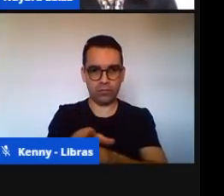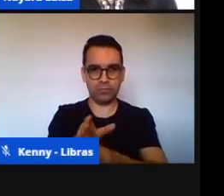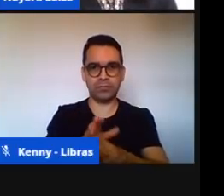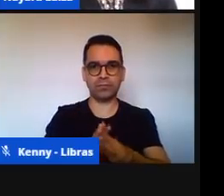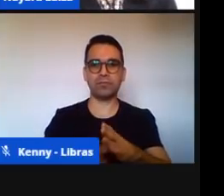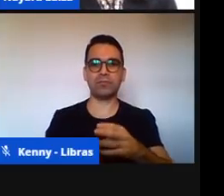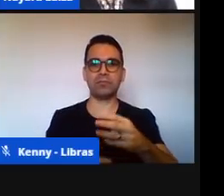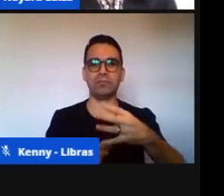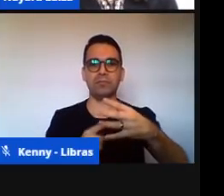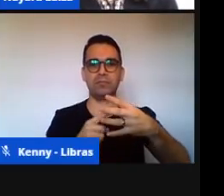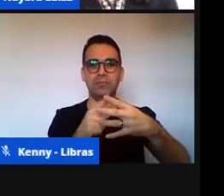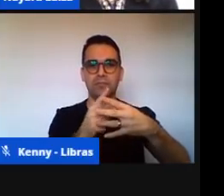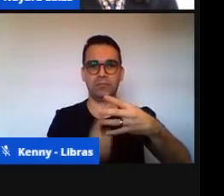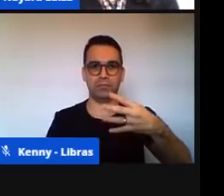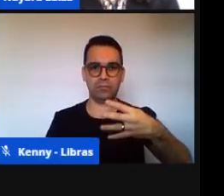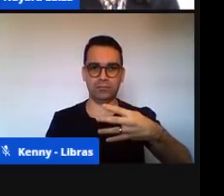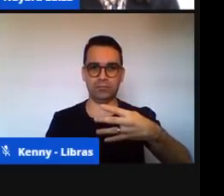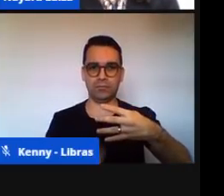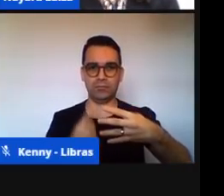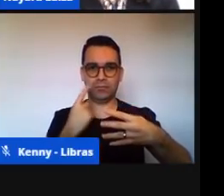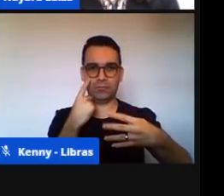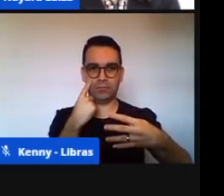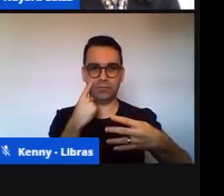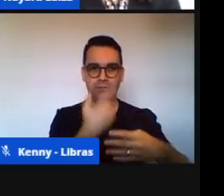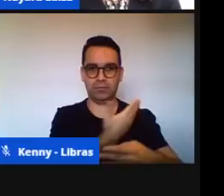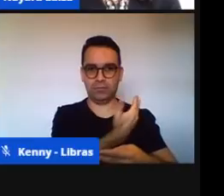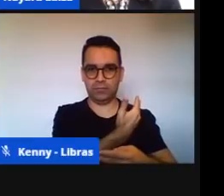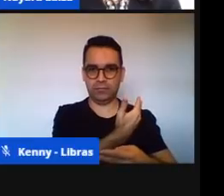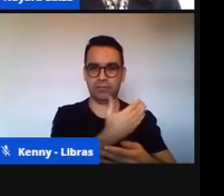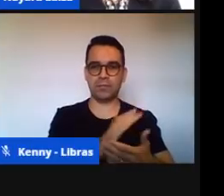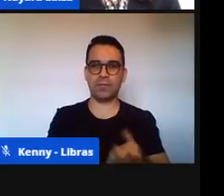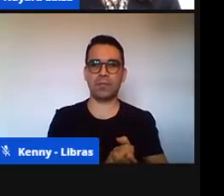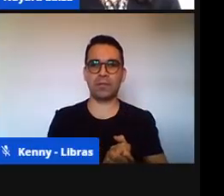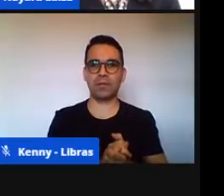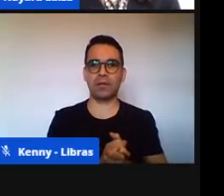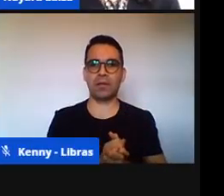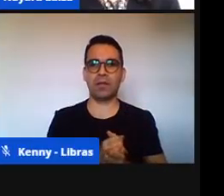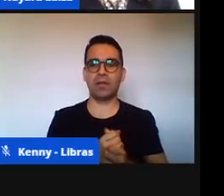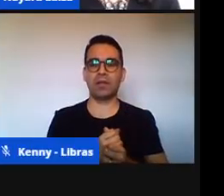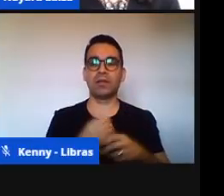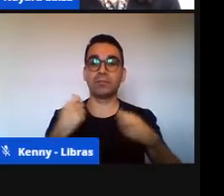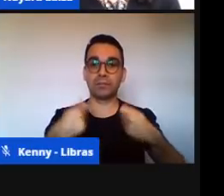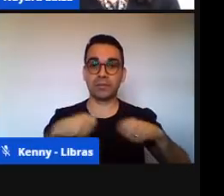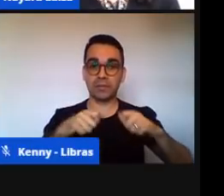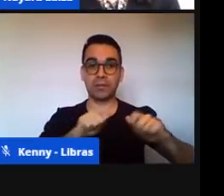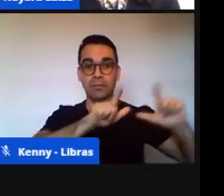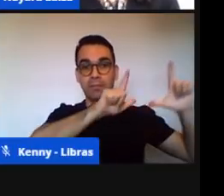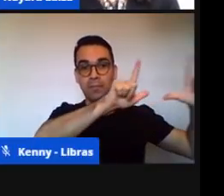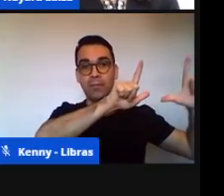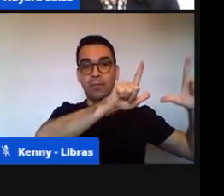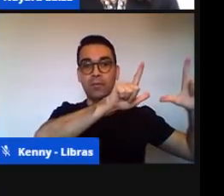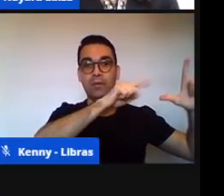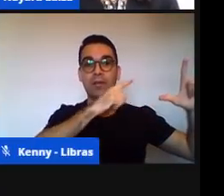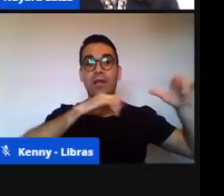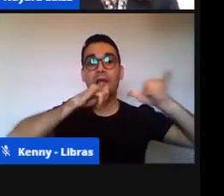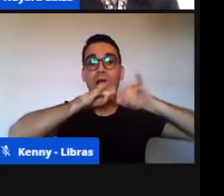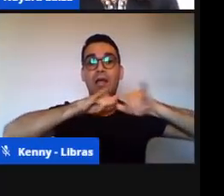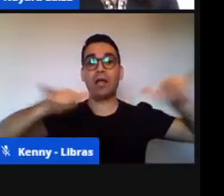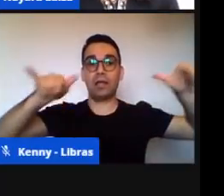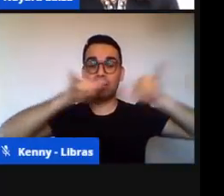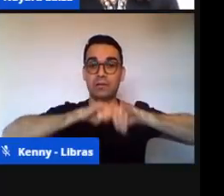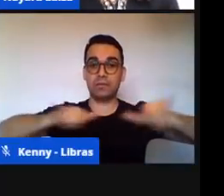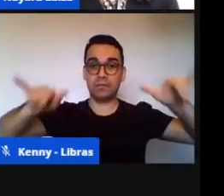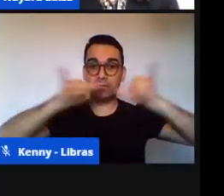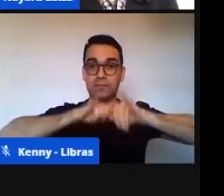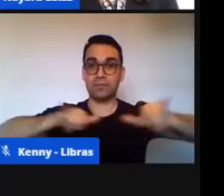ter disponível informações, né, e cuidados no dia a dia de trabalho? Um ponto